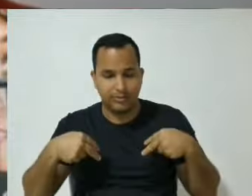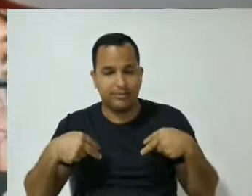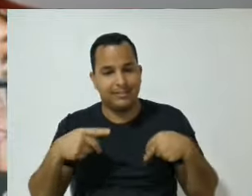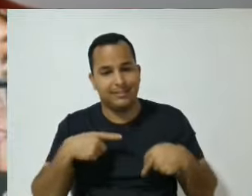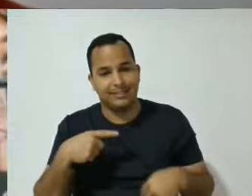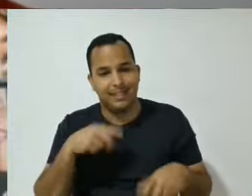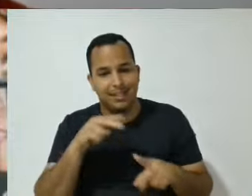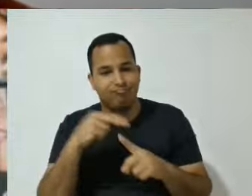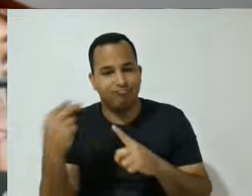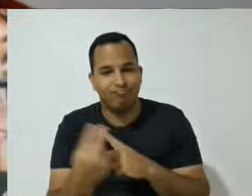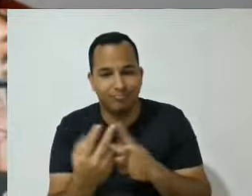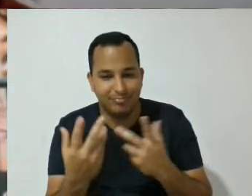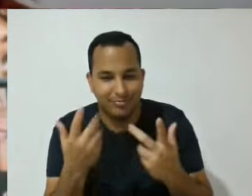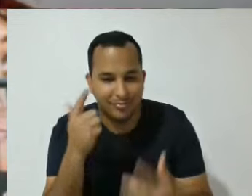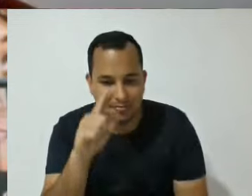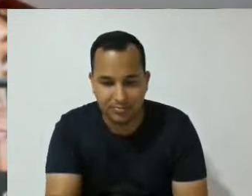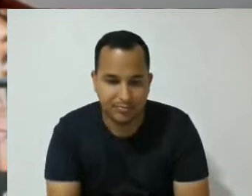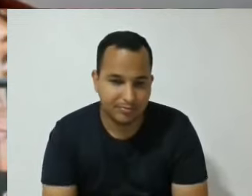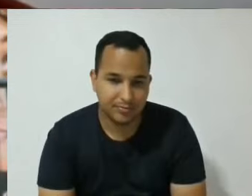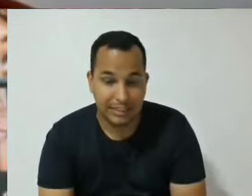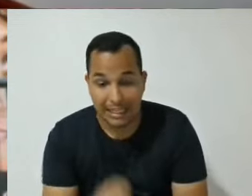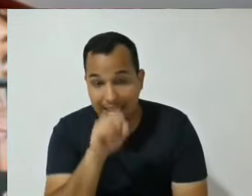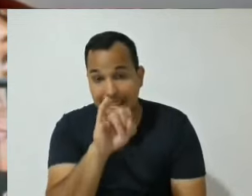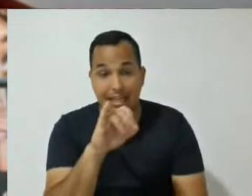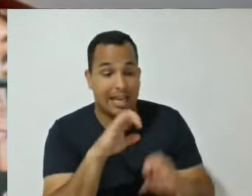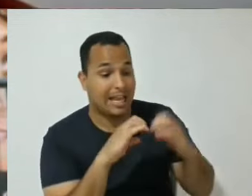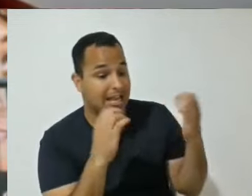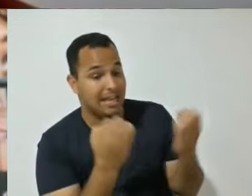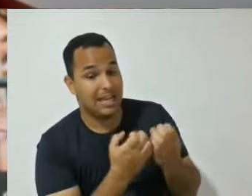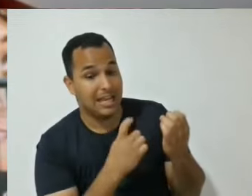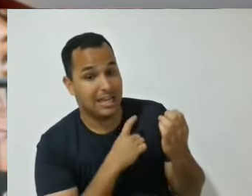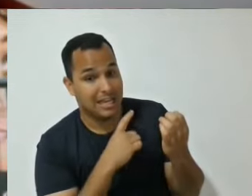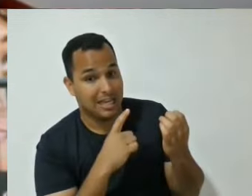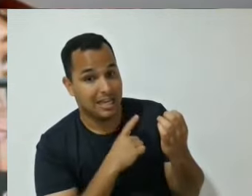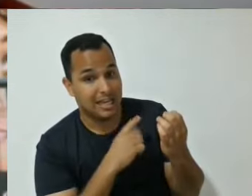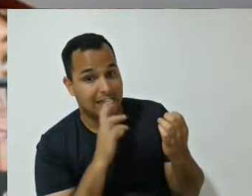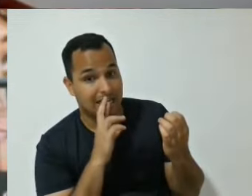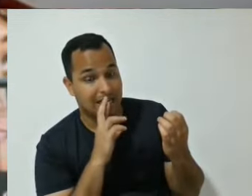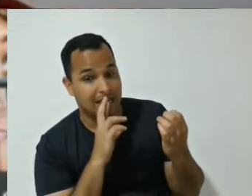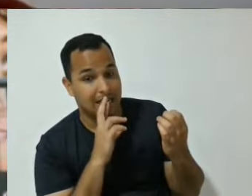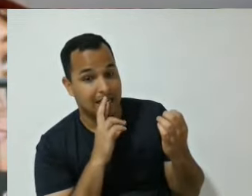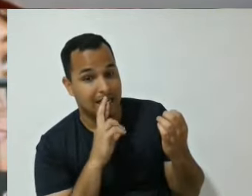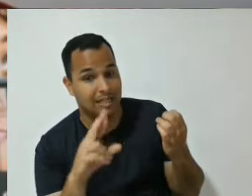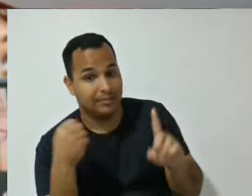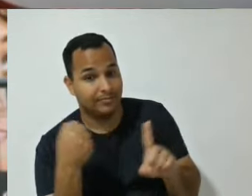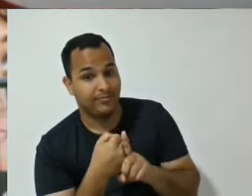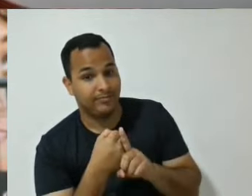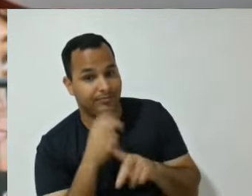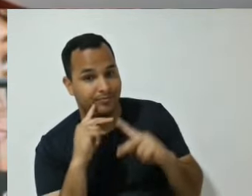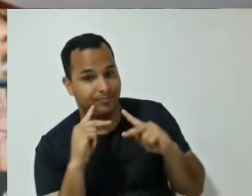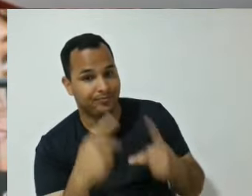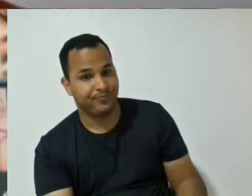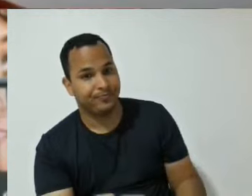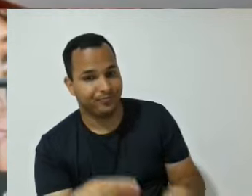que você fala, se você tem uma equipe como essa, aí você responde, esse impacto na comunidade.